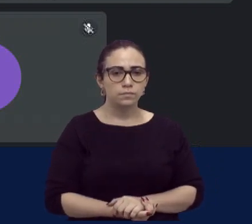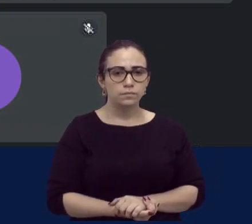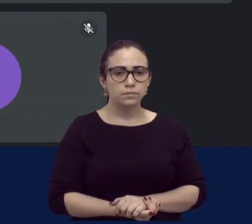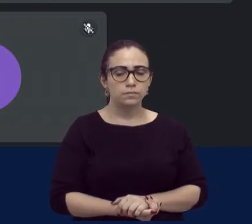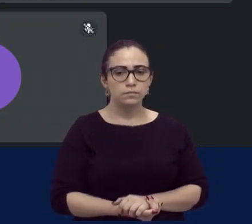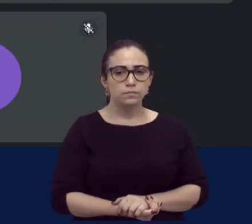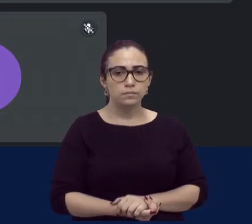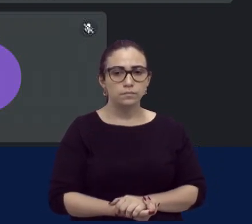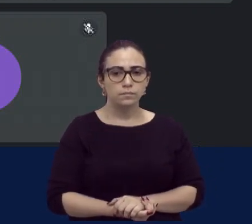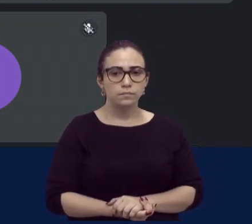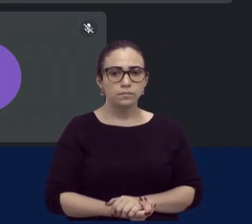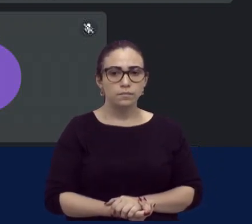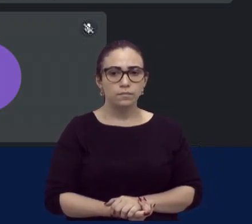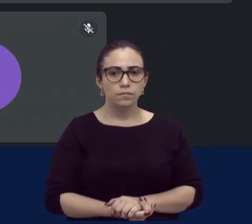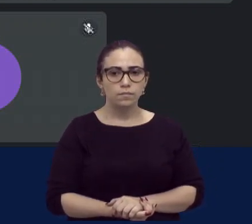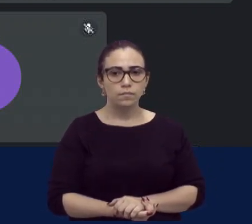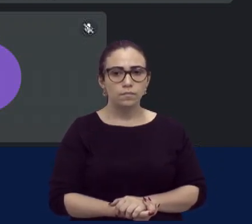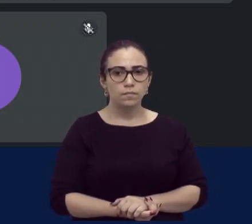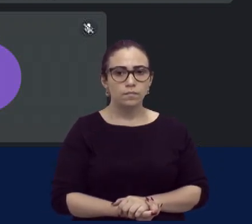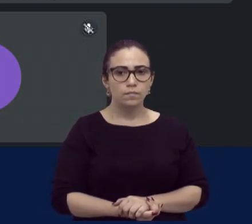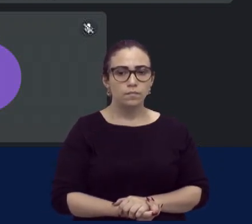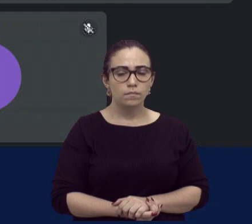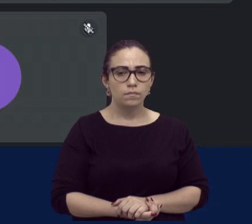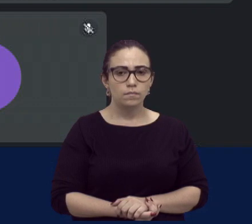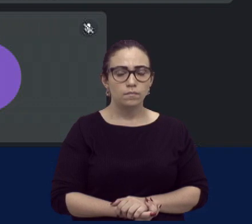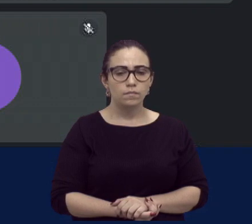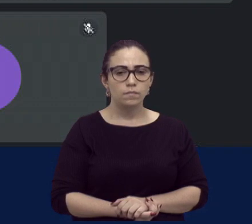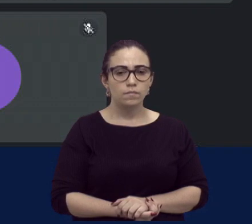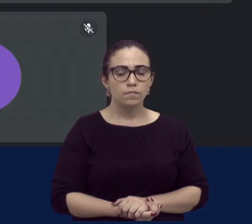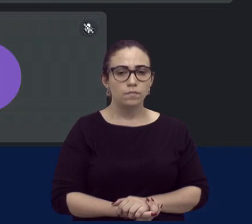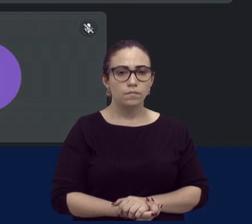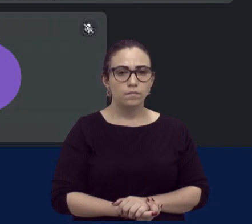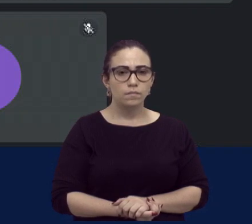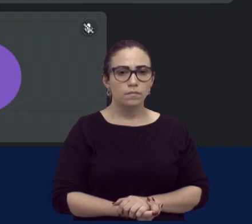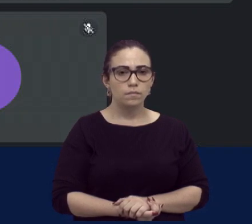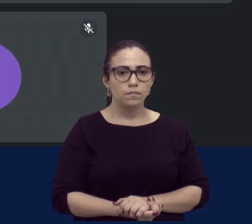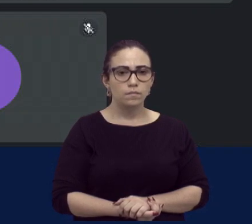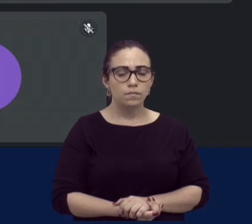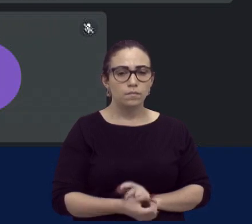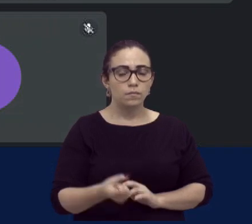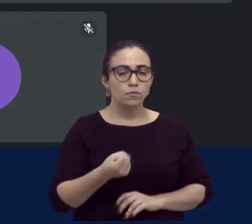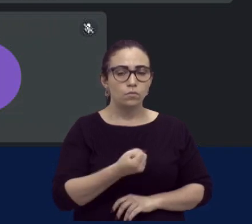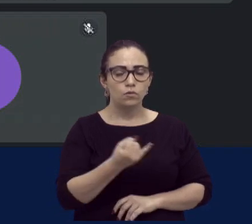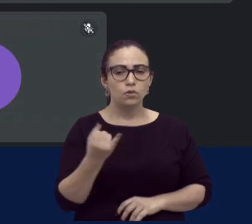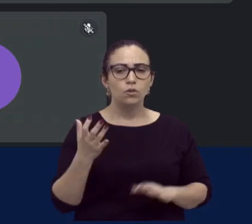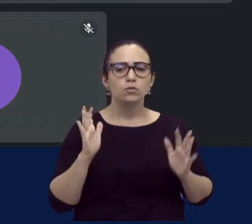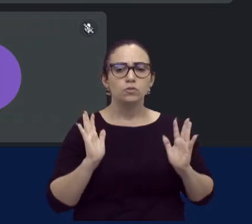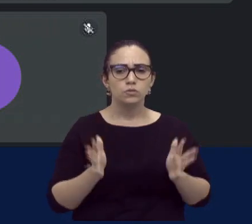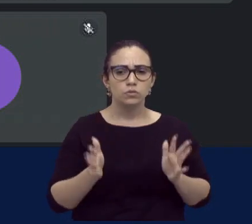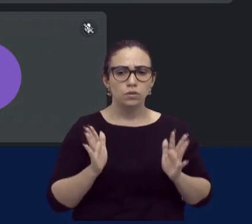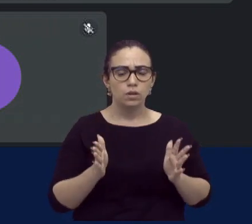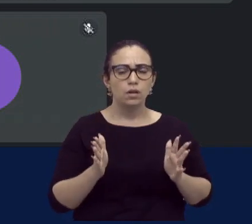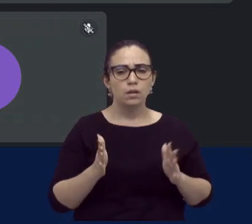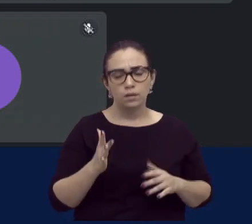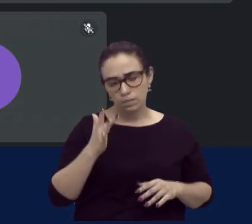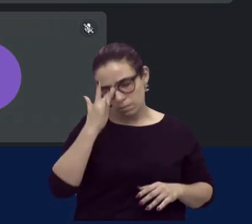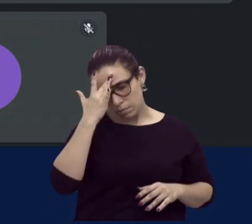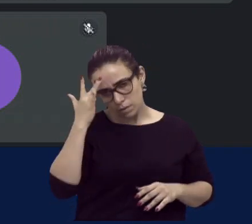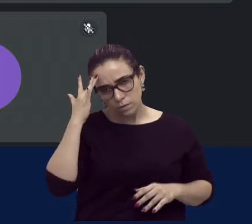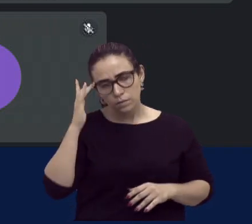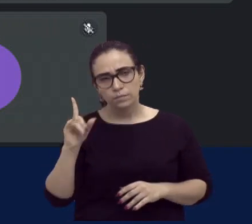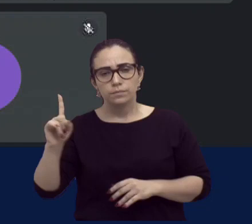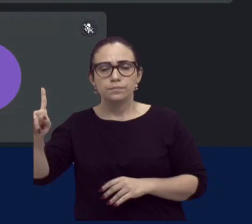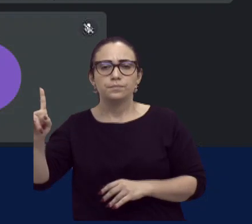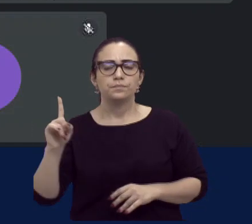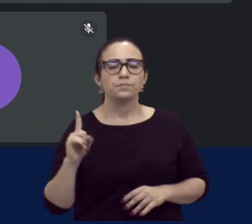tentativas de comunicação. Que muitas vezes não chegou, alguém chegou para